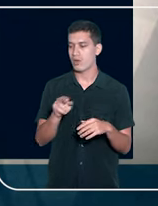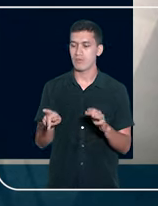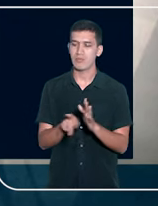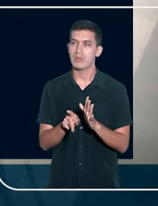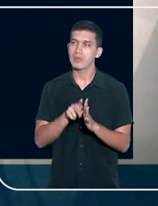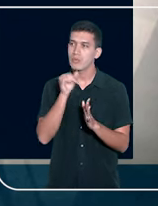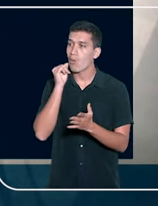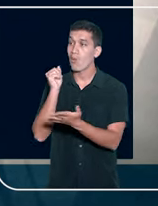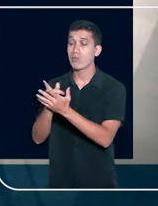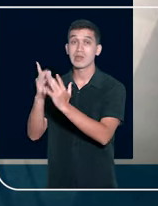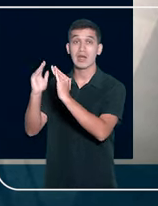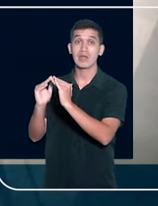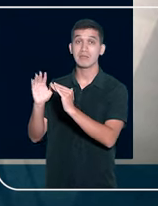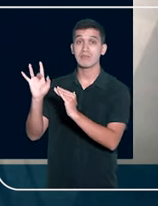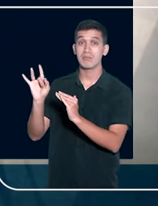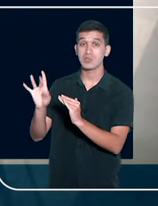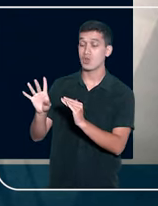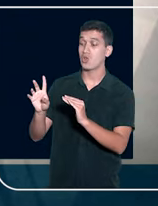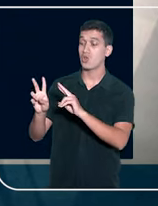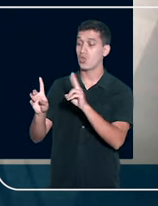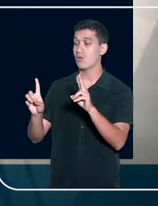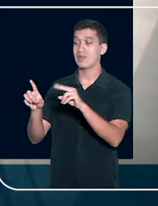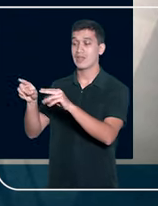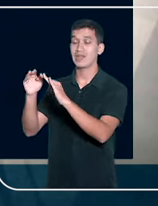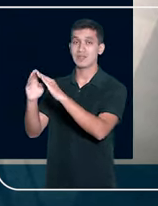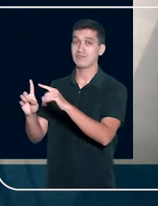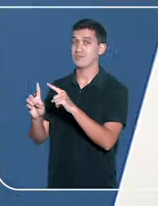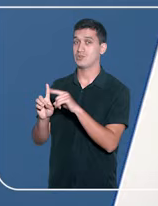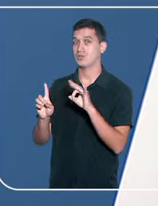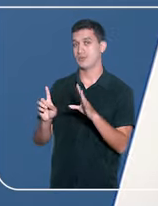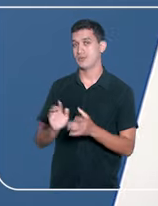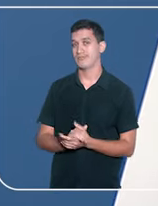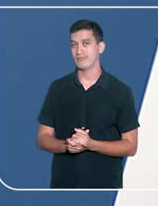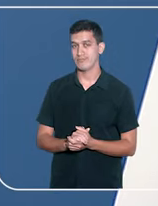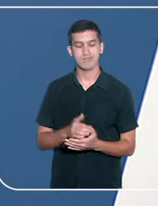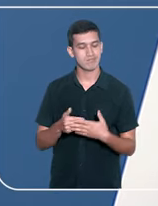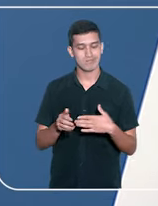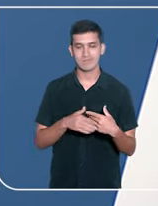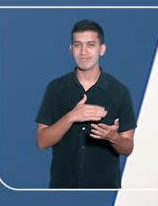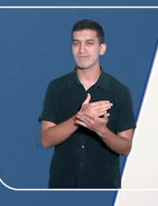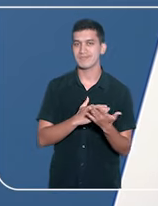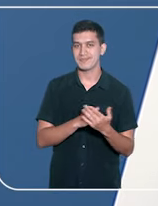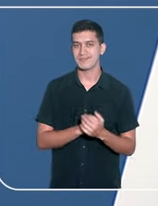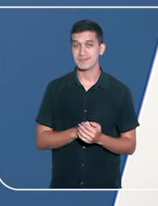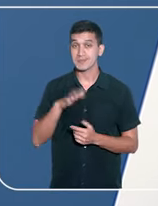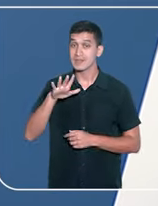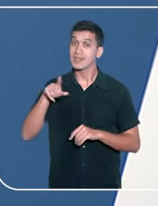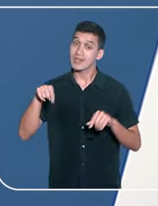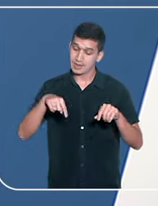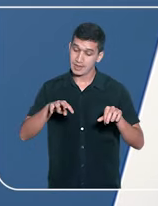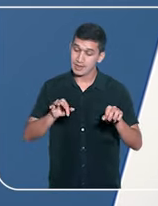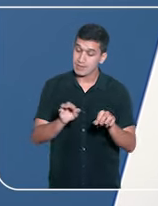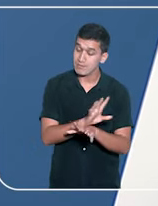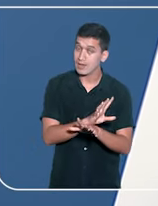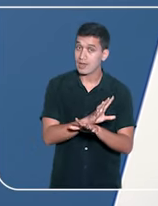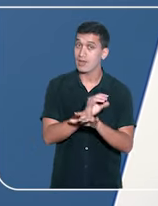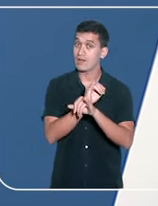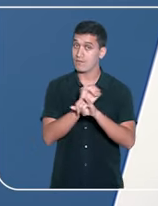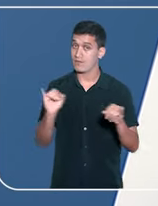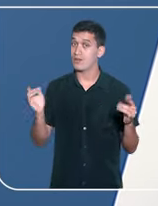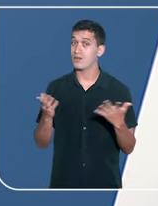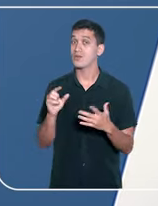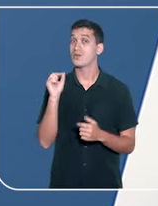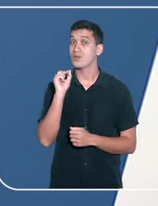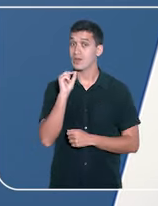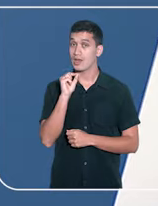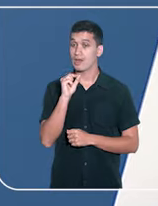quando bem estiver em nome de Apenas Um dos cônjuges e para finalizar as notícias desta edição o